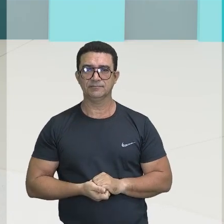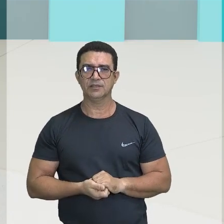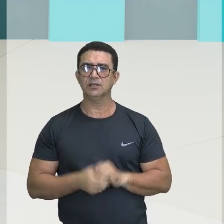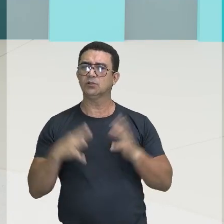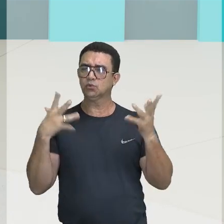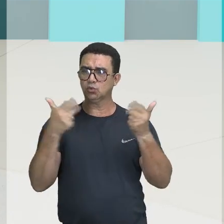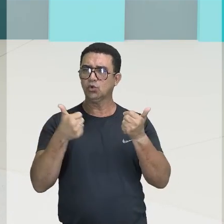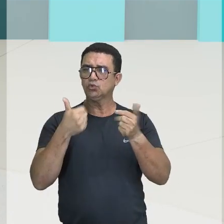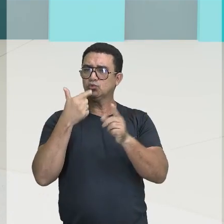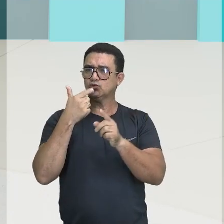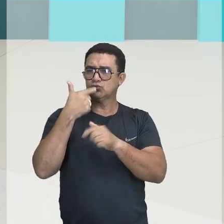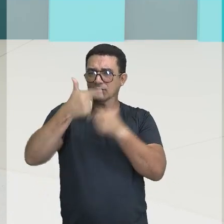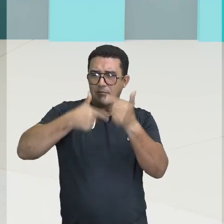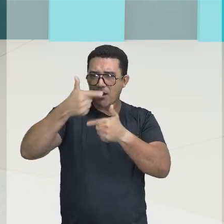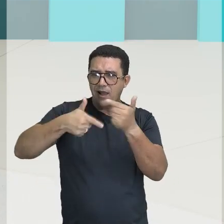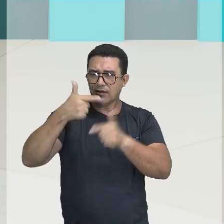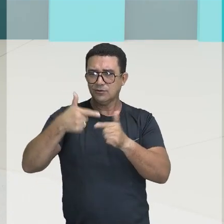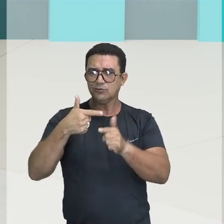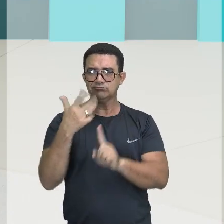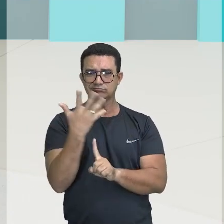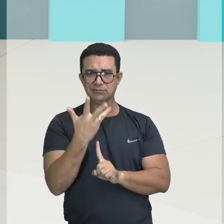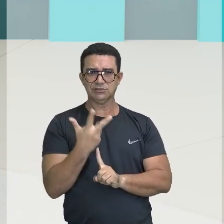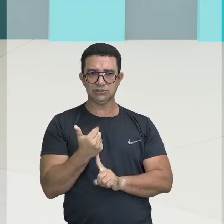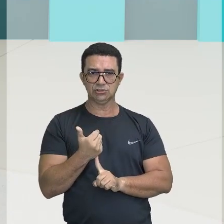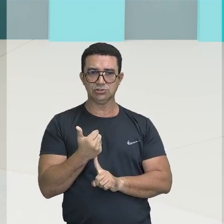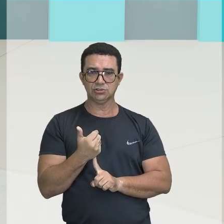aqui são obras